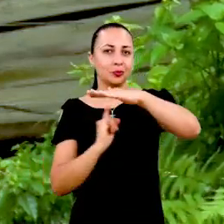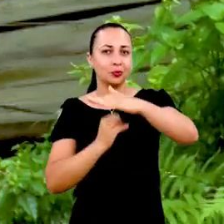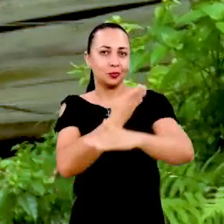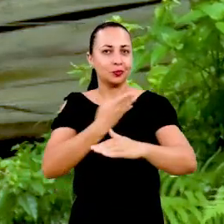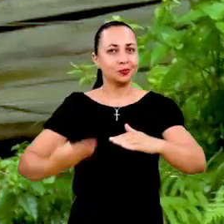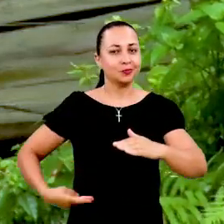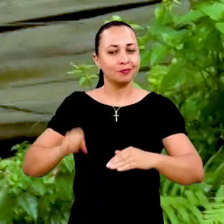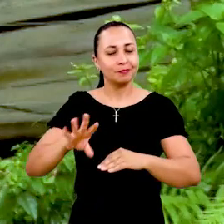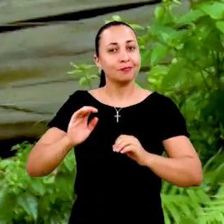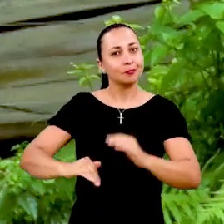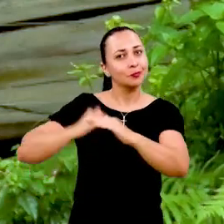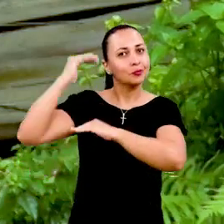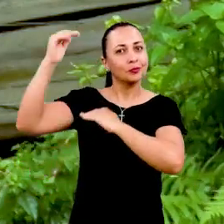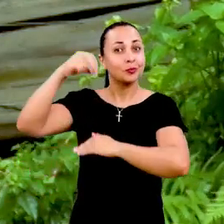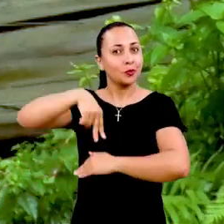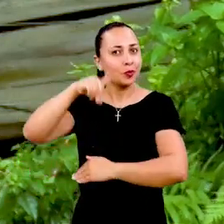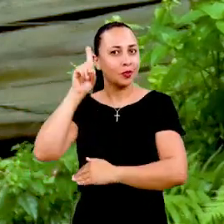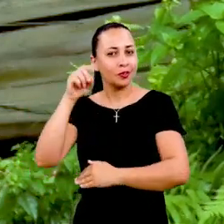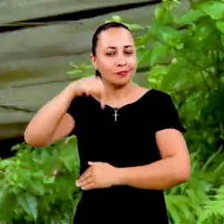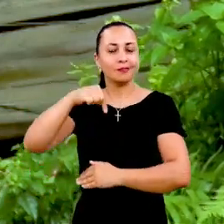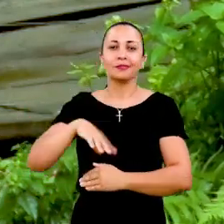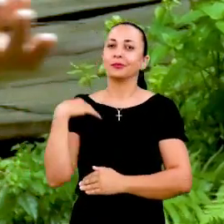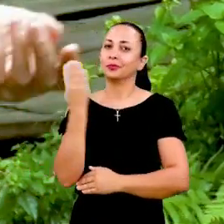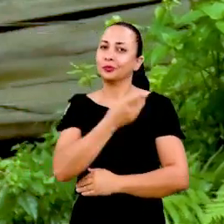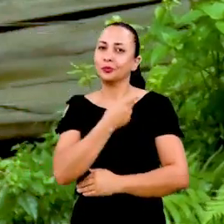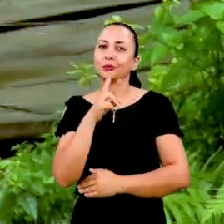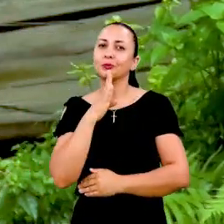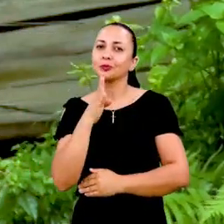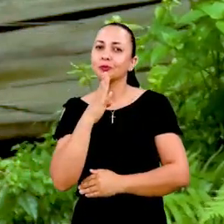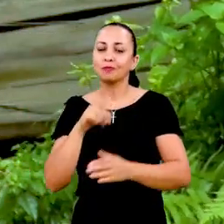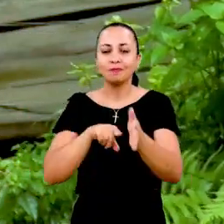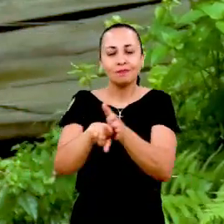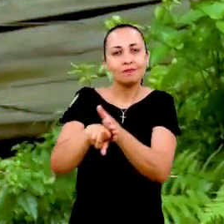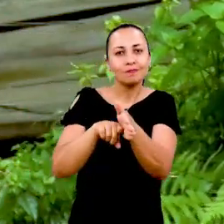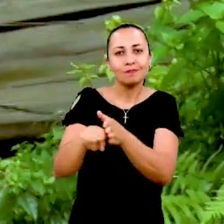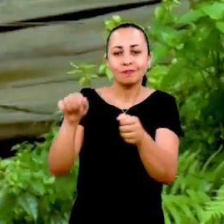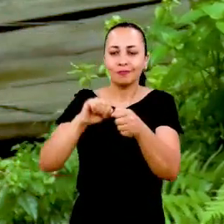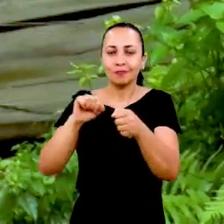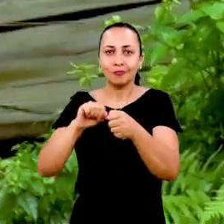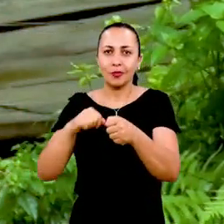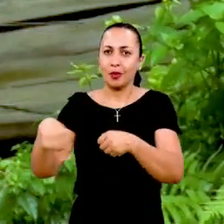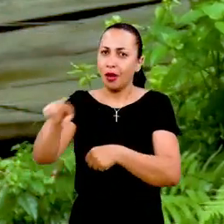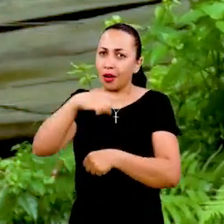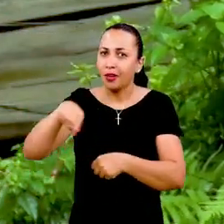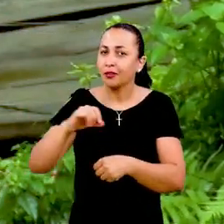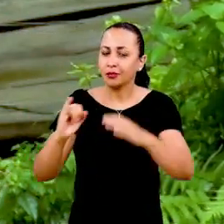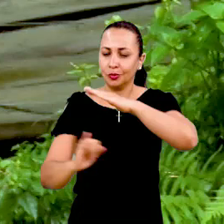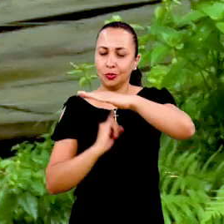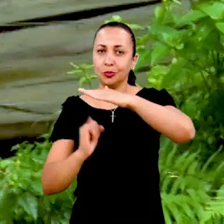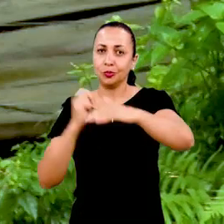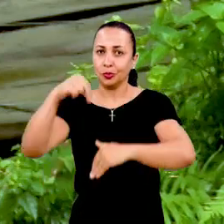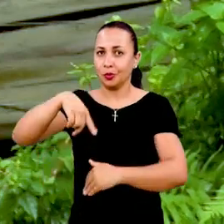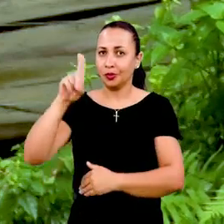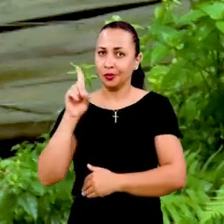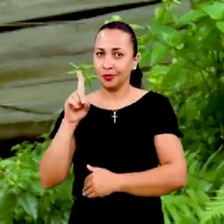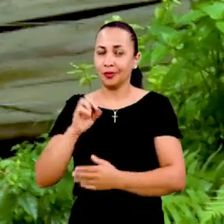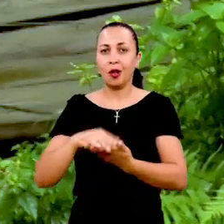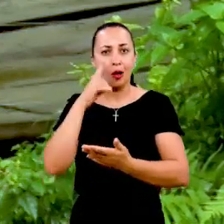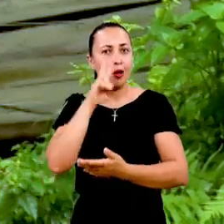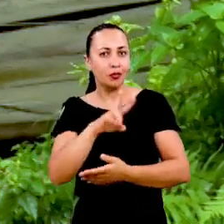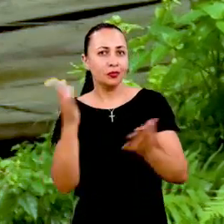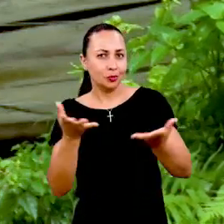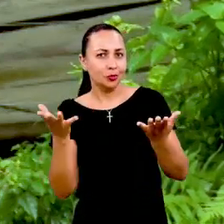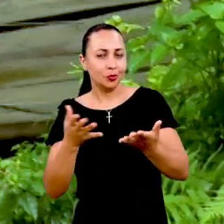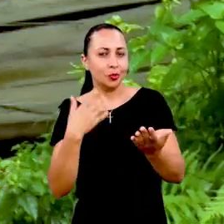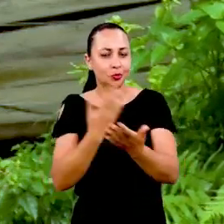e instituições públicas de ensino superior nordestinas. Aqui a gente conhece a pesquisa que é produzida por estas instituições no